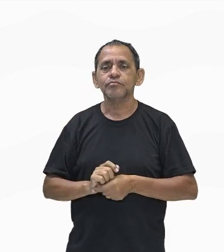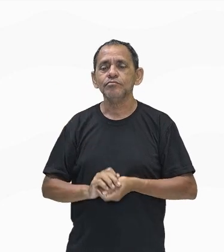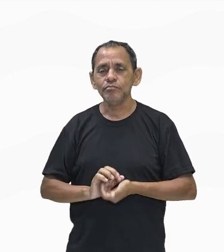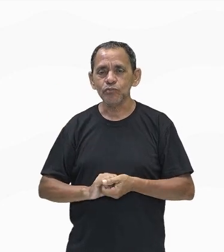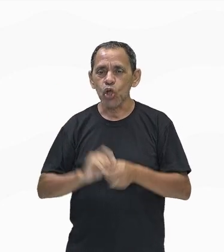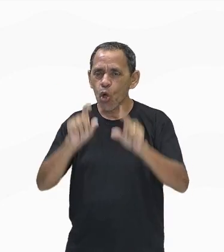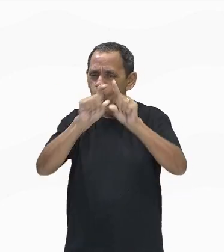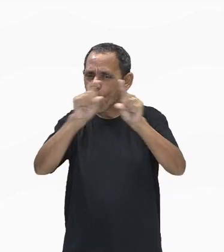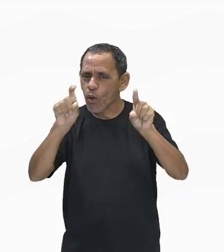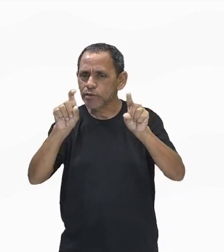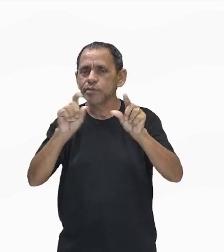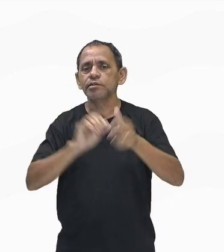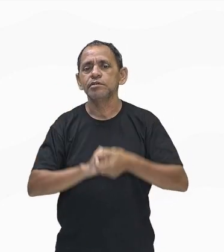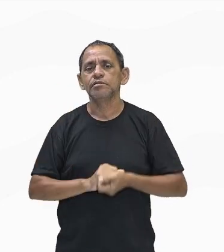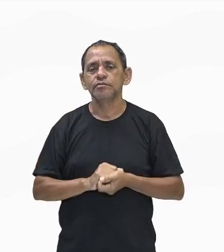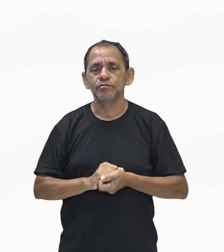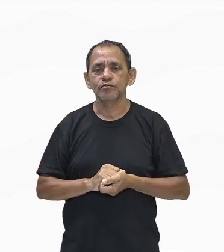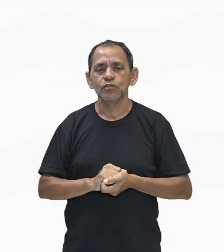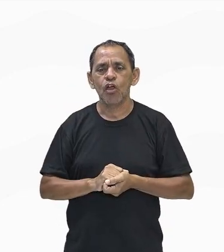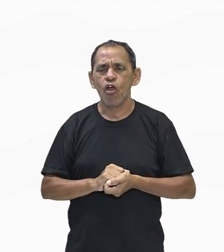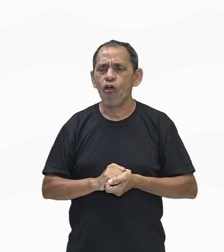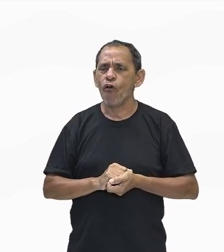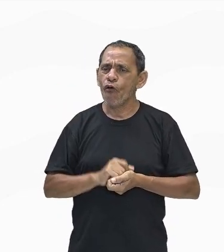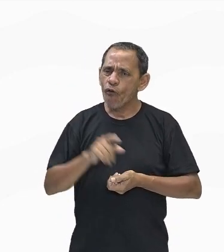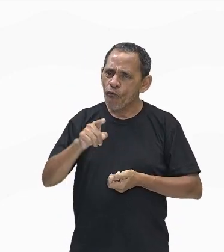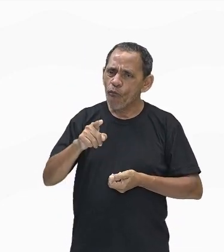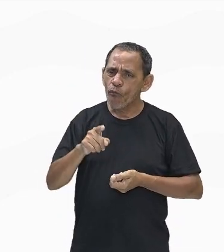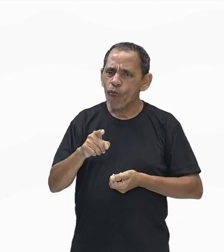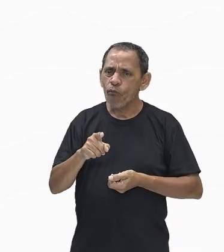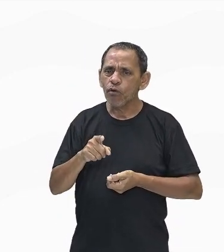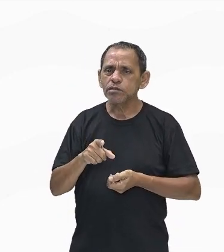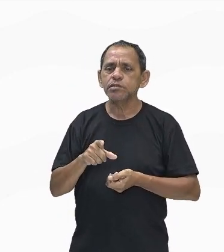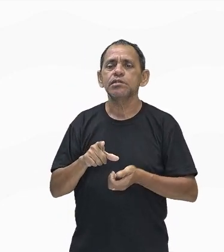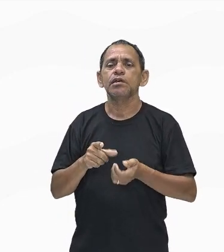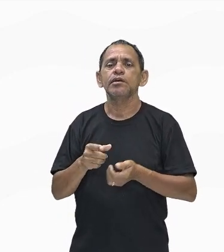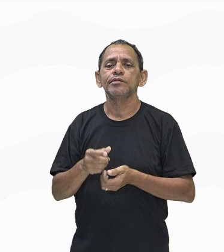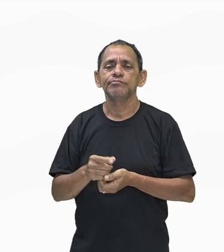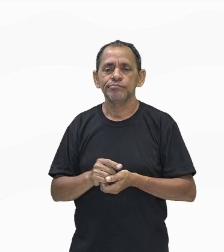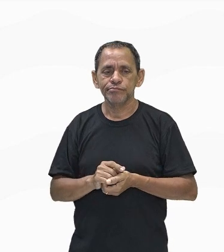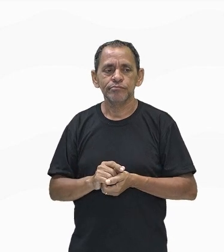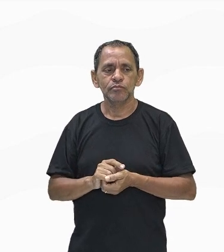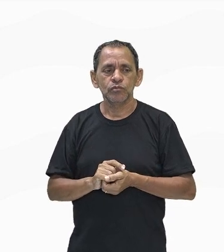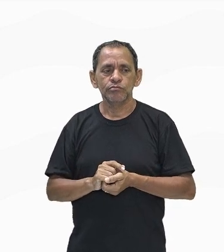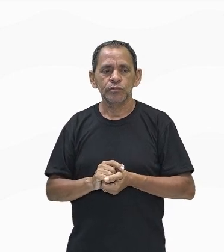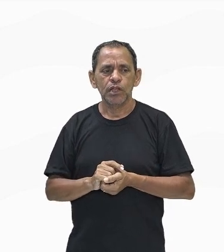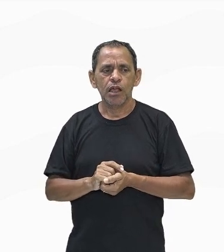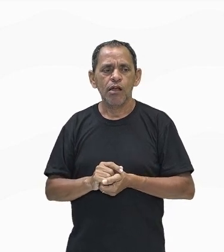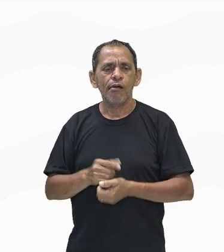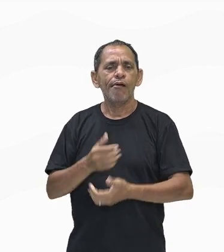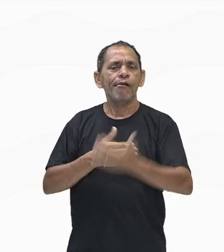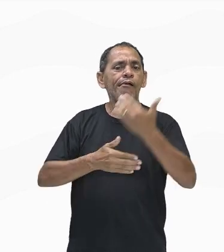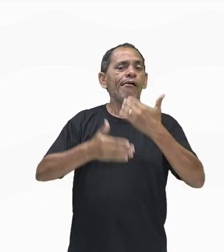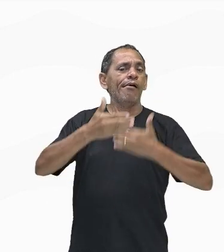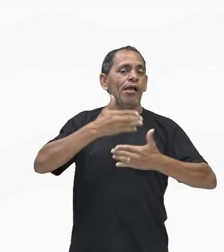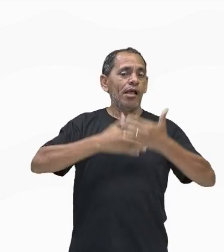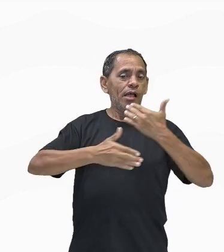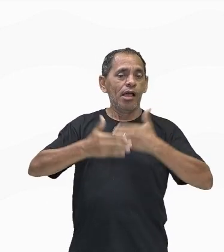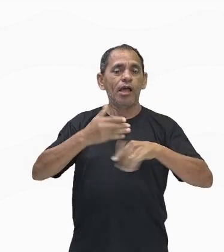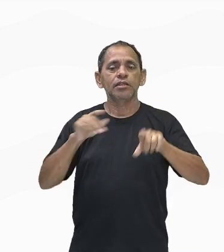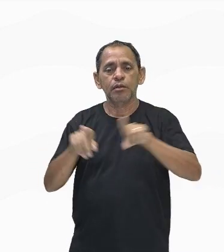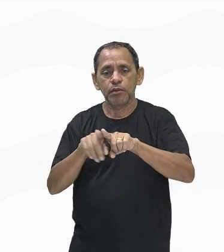tirinha, que diz o seguinte: você está ficando para trás. E é para a gente analisar e observar, né? Então, nós temos também